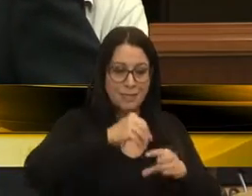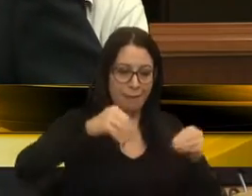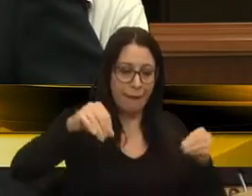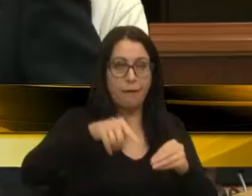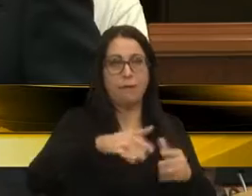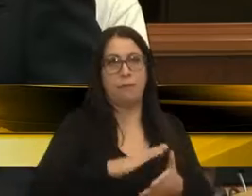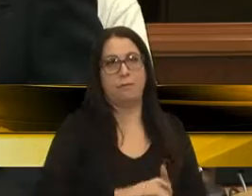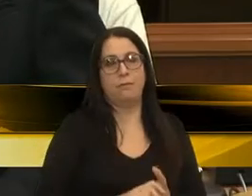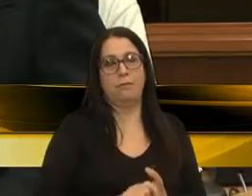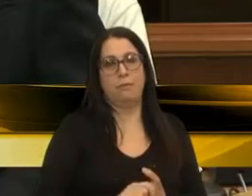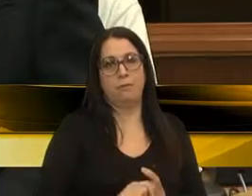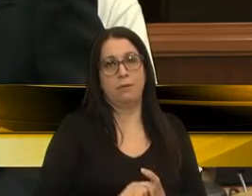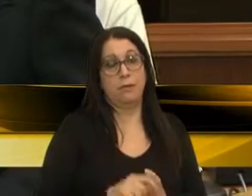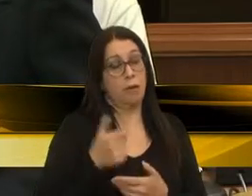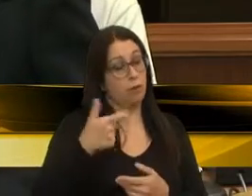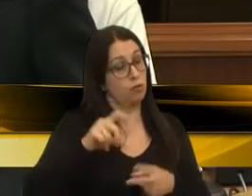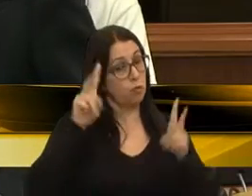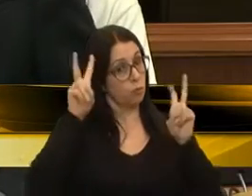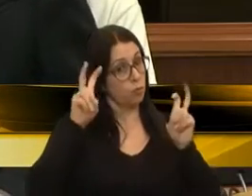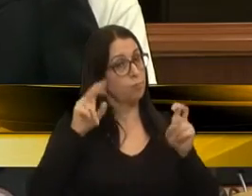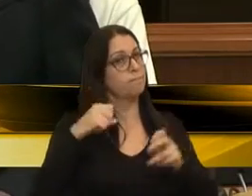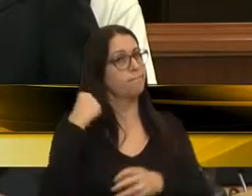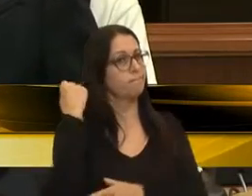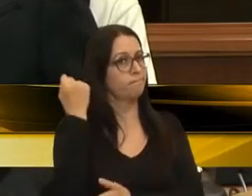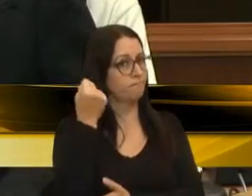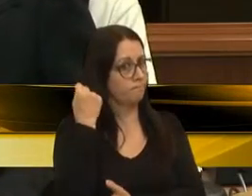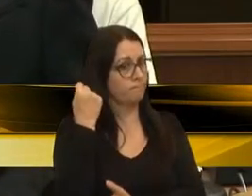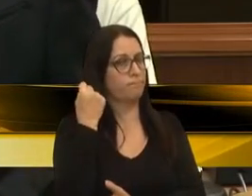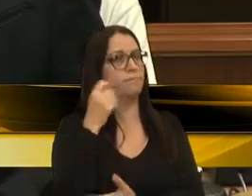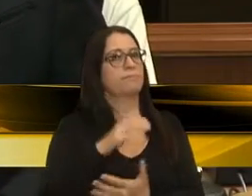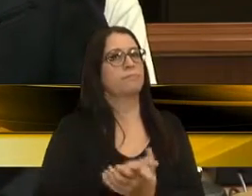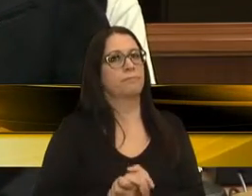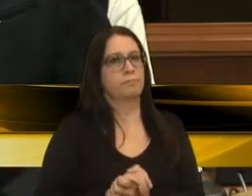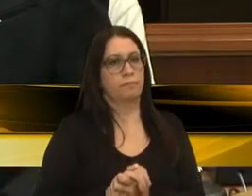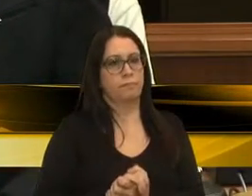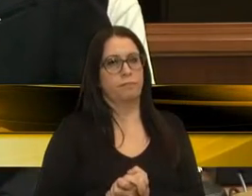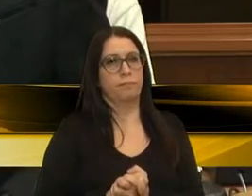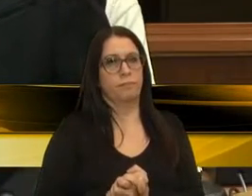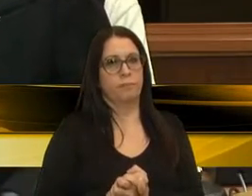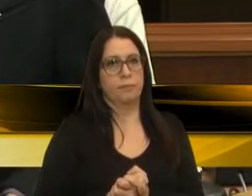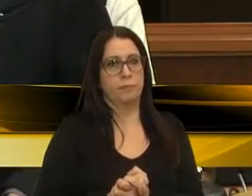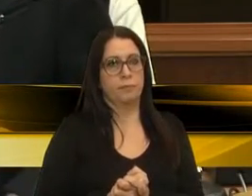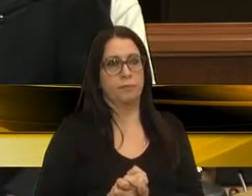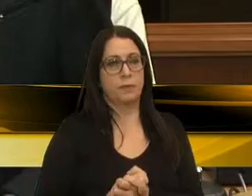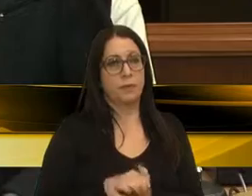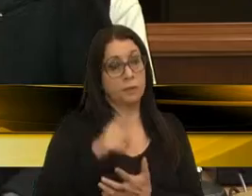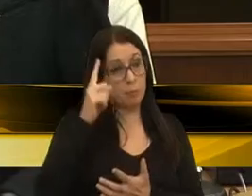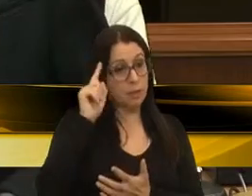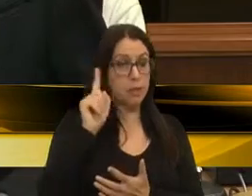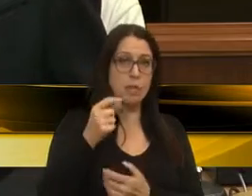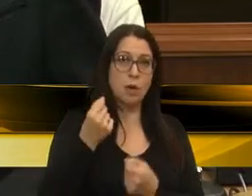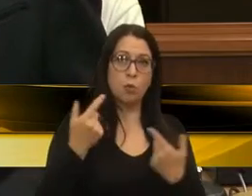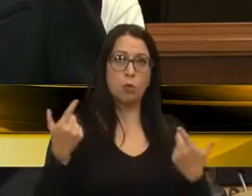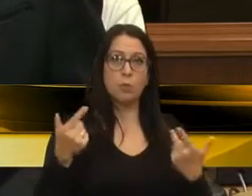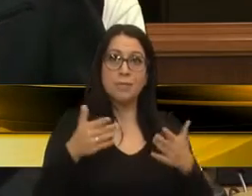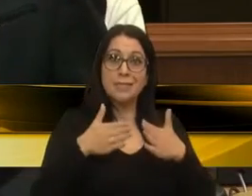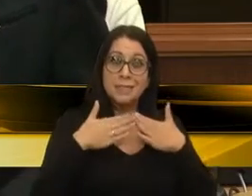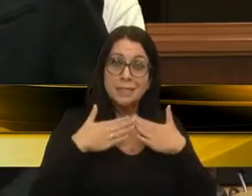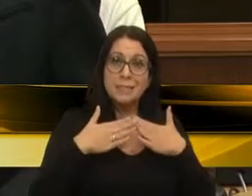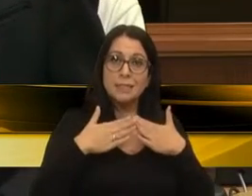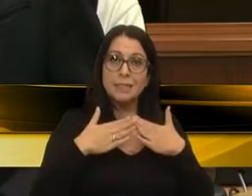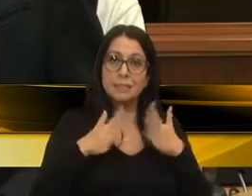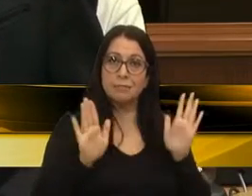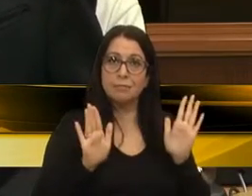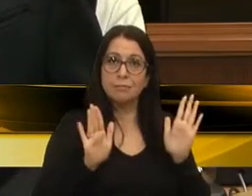Então, eu acho que é um assunto muito grave, e parece assim que algumas licenças,